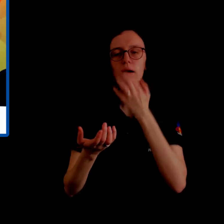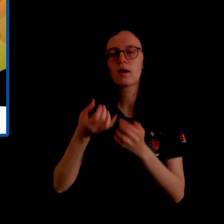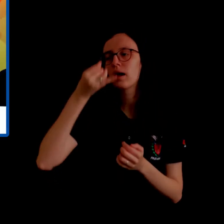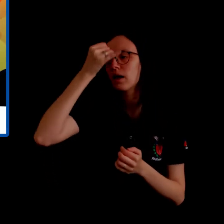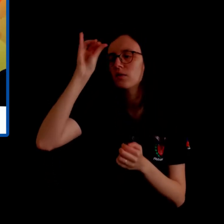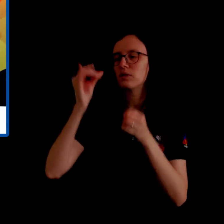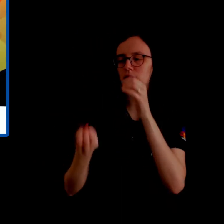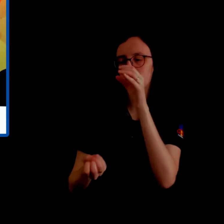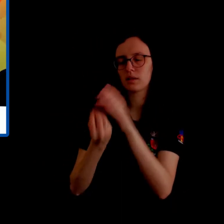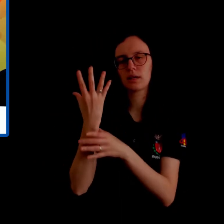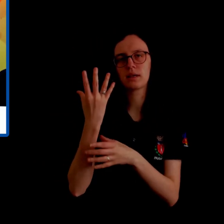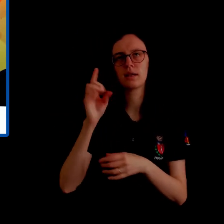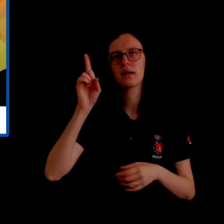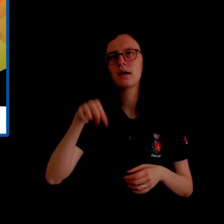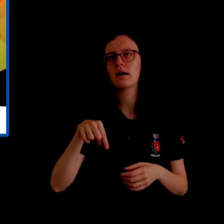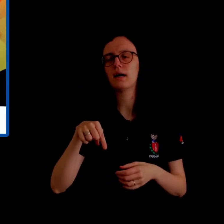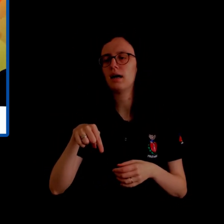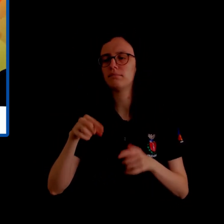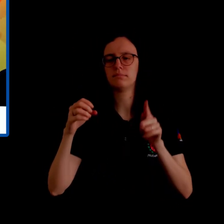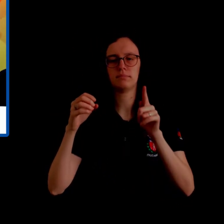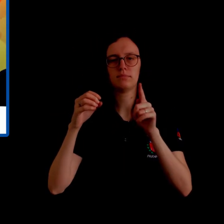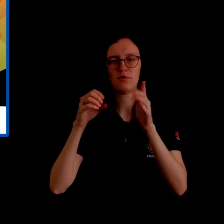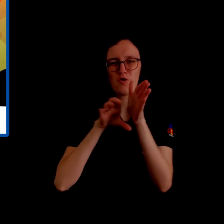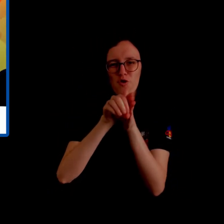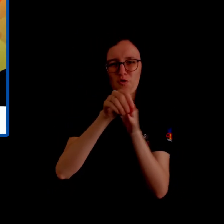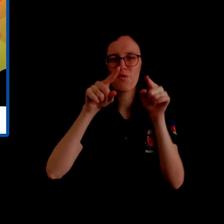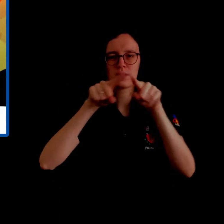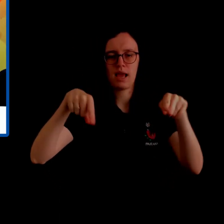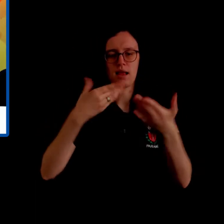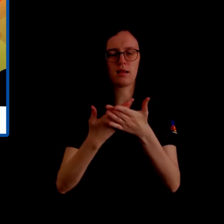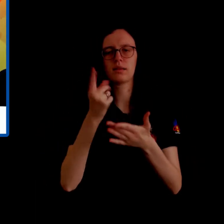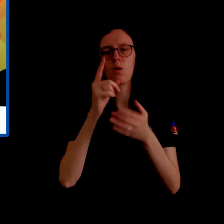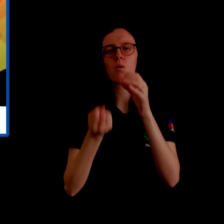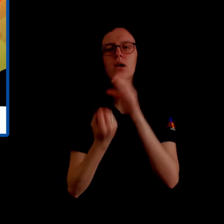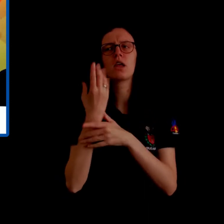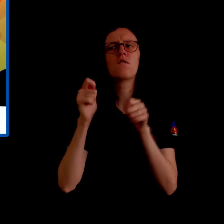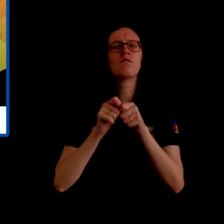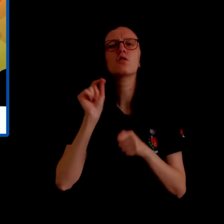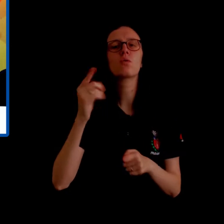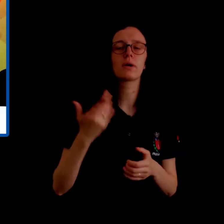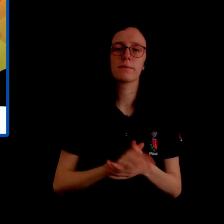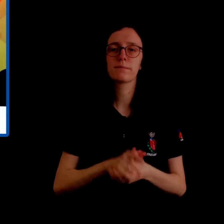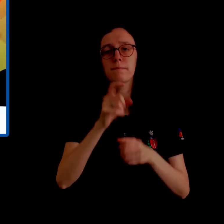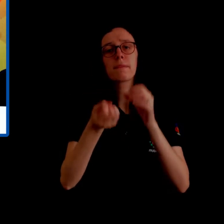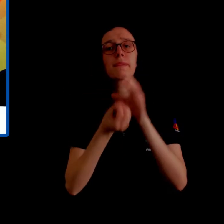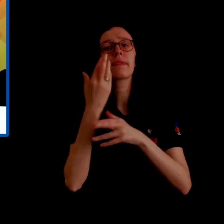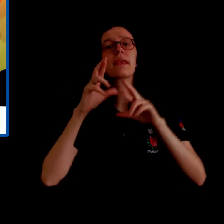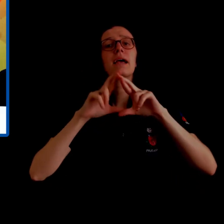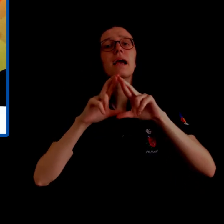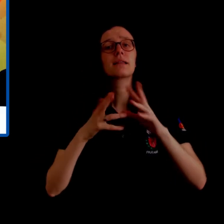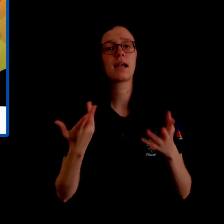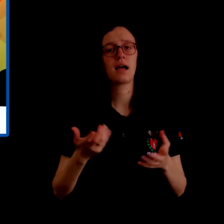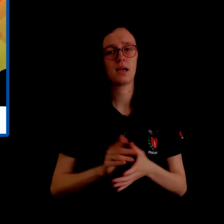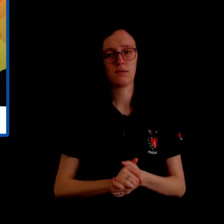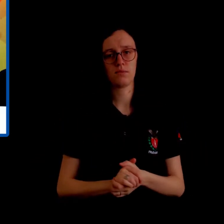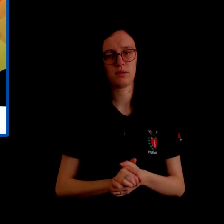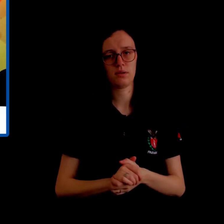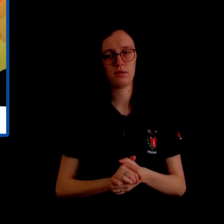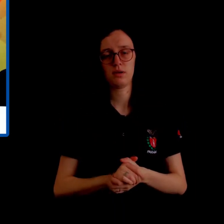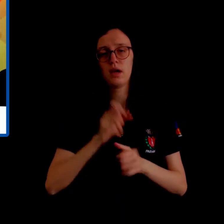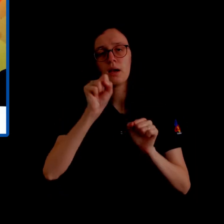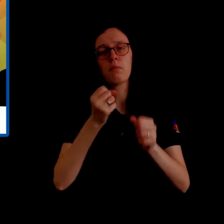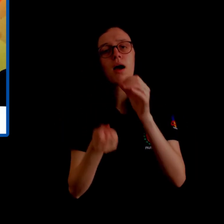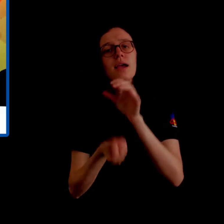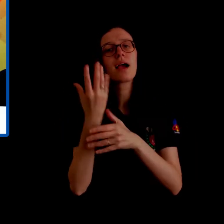criar um Google Classroom, né? Ao invés de criar uma turma no Google Classroom? Cria um Drive, tá? Um Drive e compartilha com